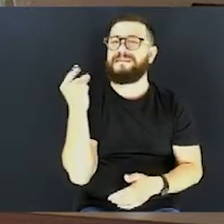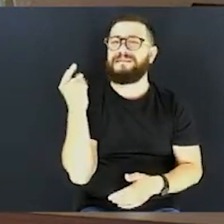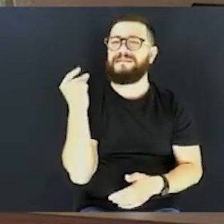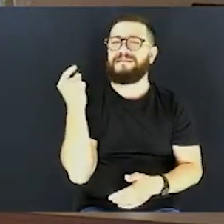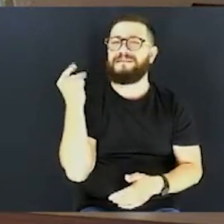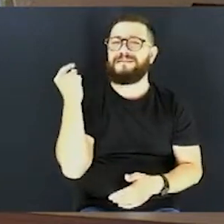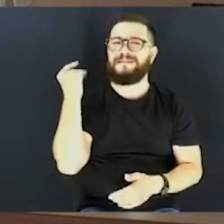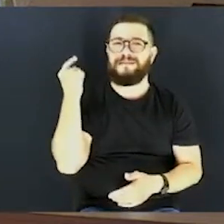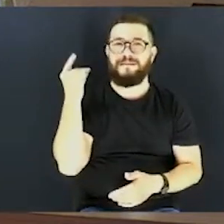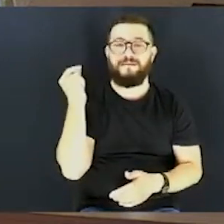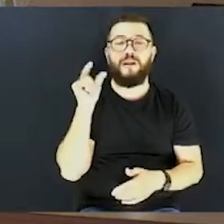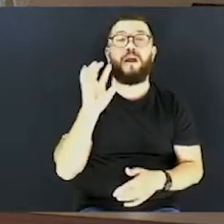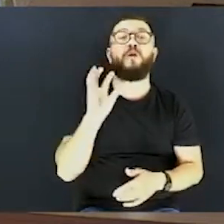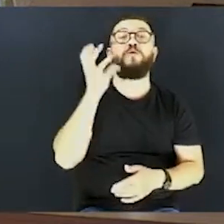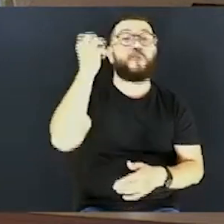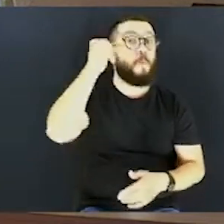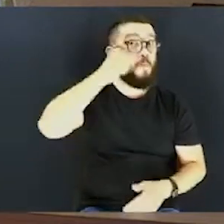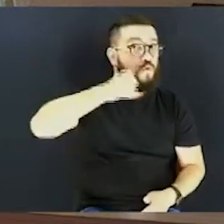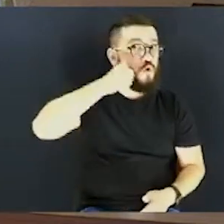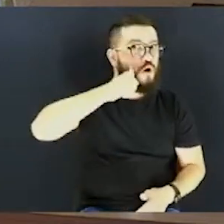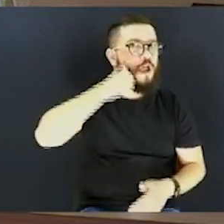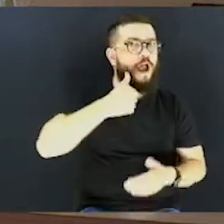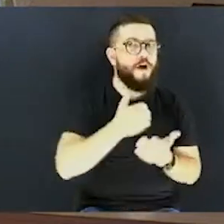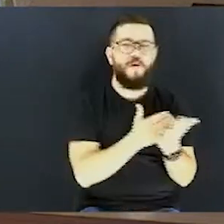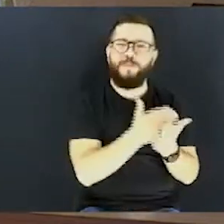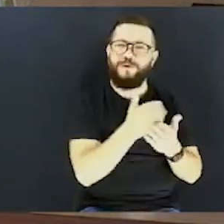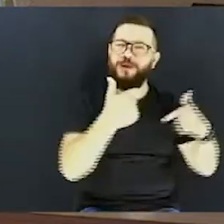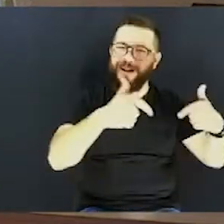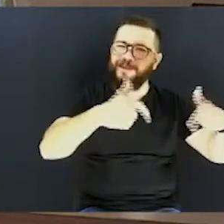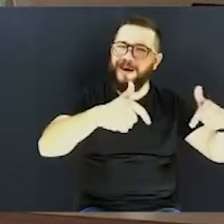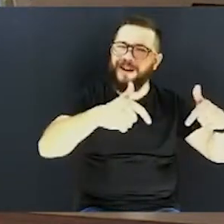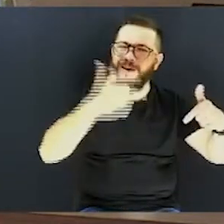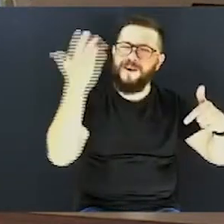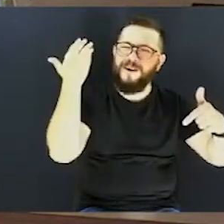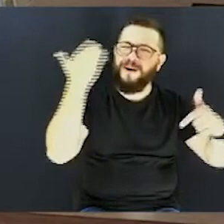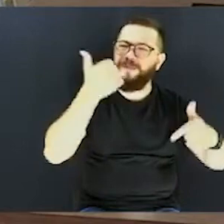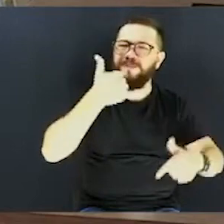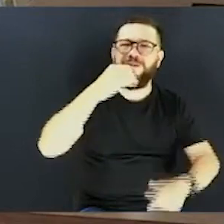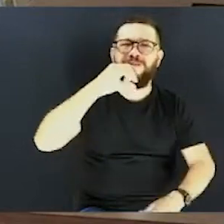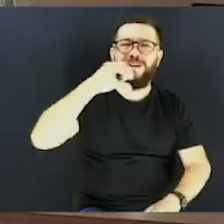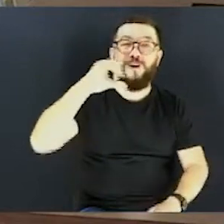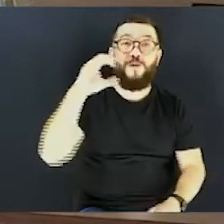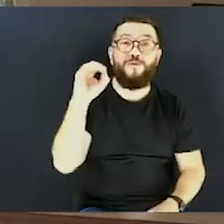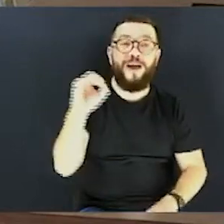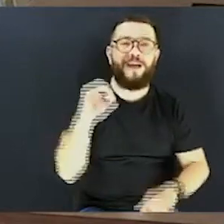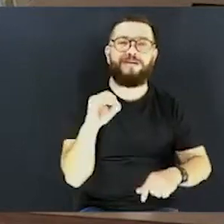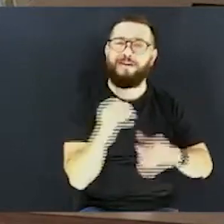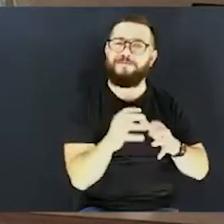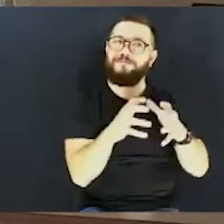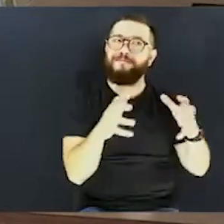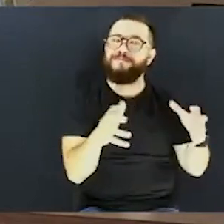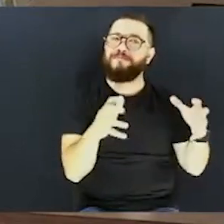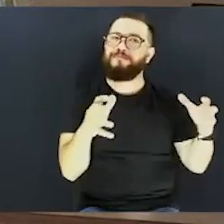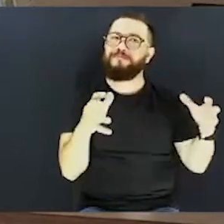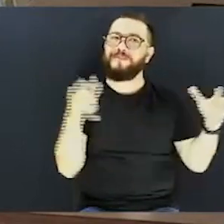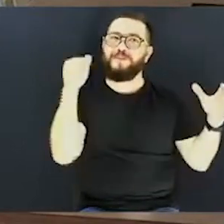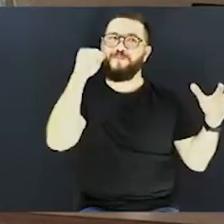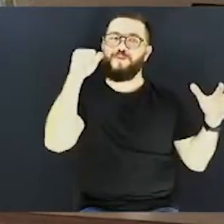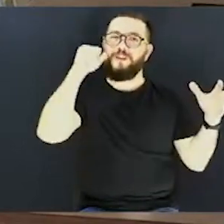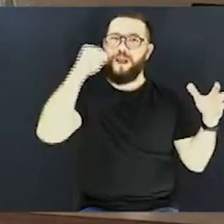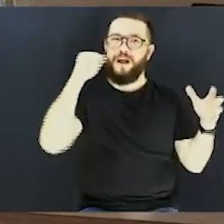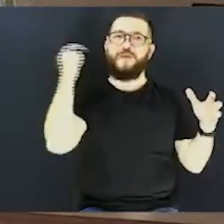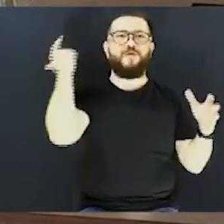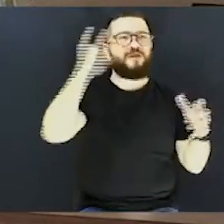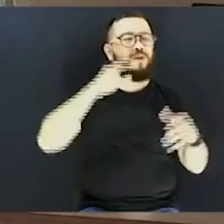mulheres, quando as mulheres começaram a sair para o mercado de trabalho, lá na década de 90, quando isso começou a se intensificar, é que as políticas